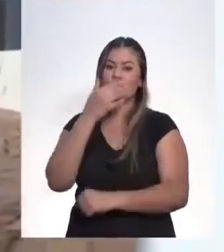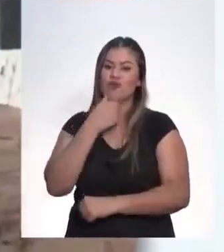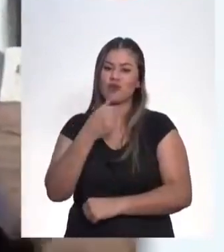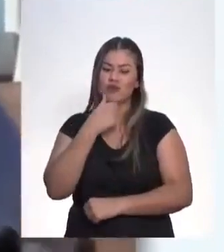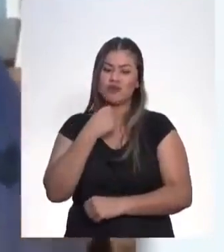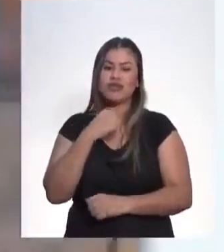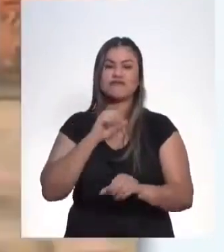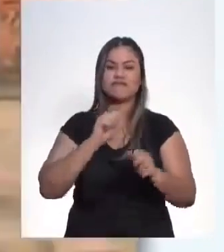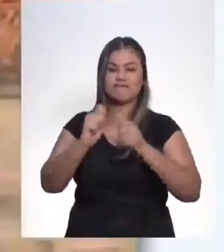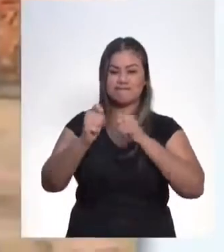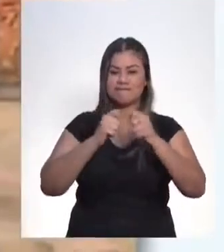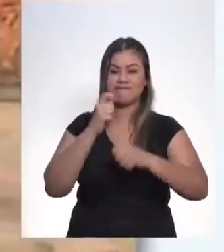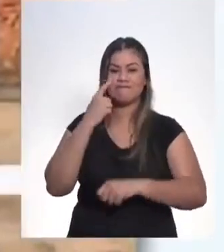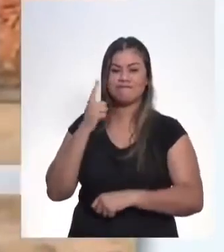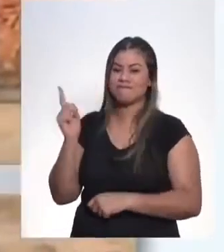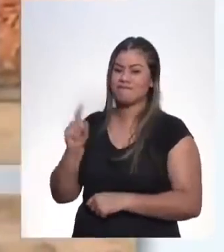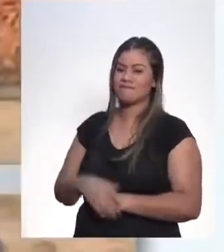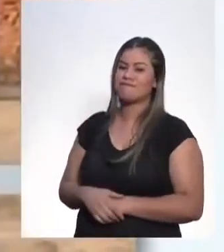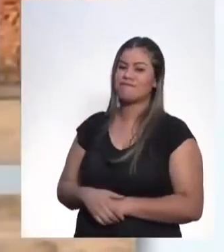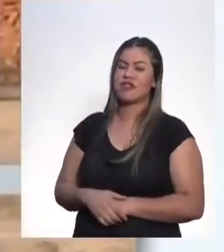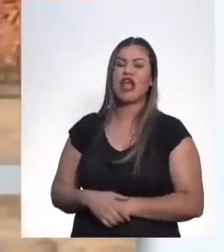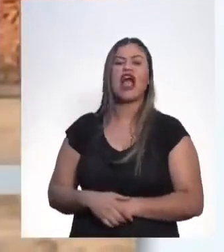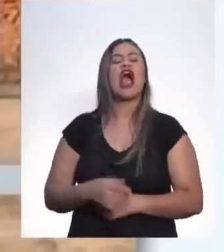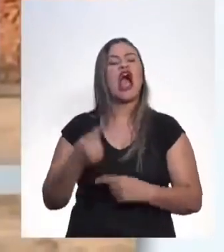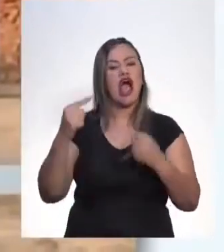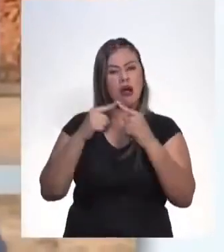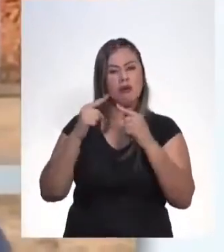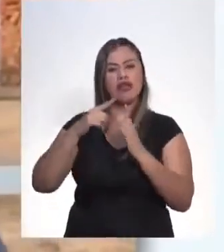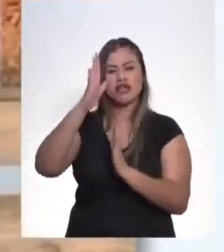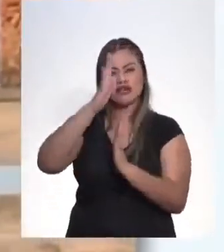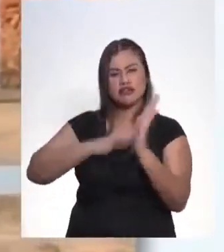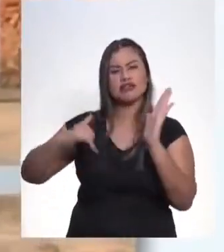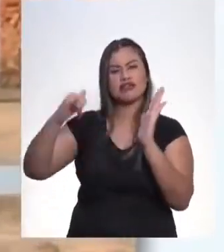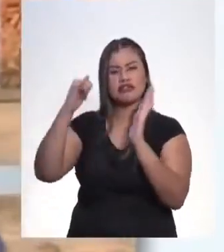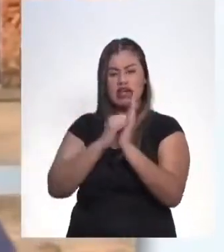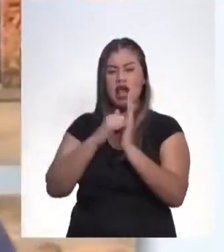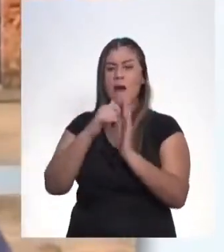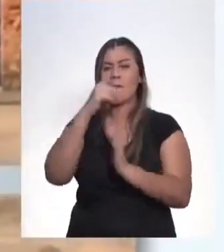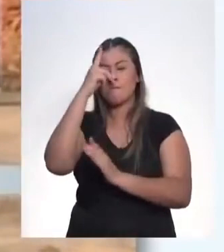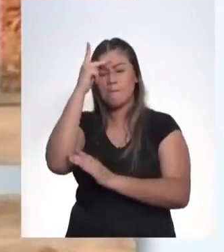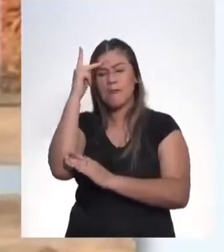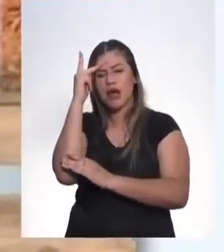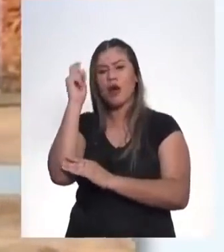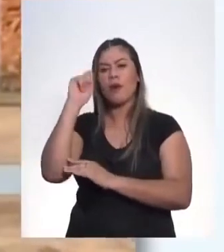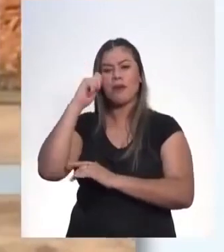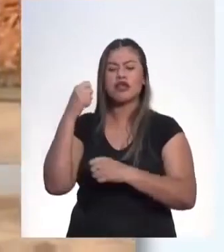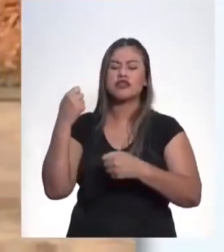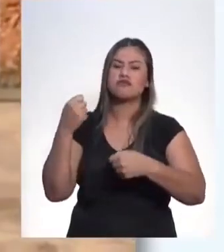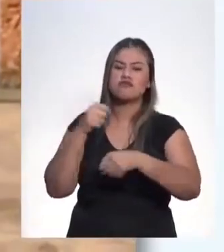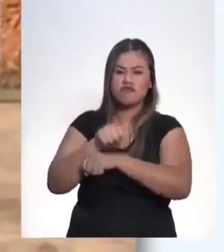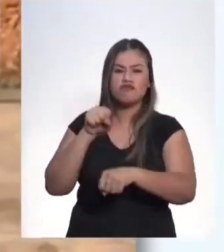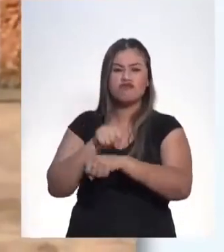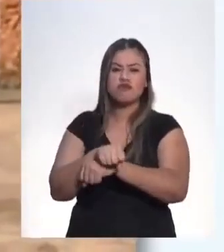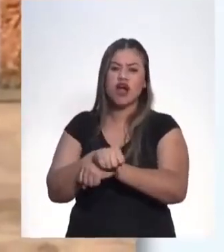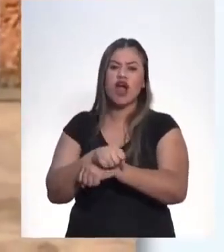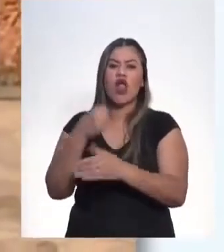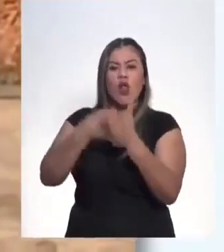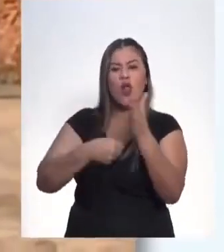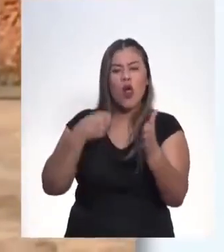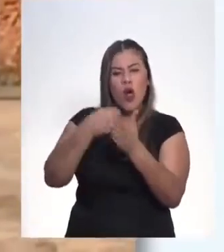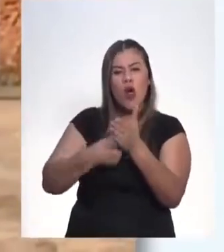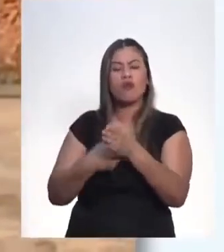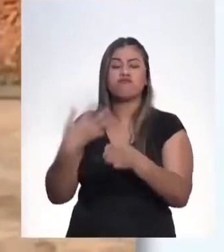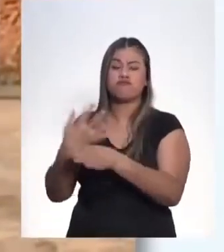cantor e compositor. Que a capoeira ela vem da senzala, ela vem dessa transformação da luta da resistência. né?